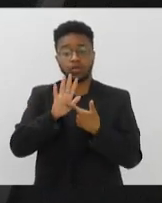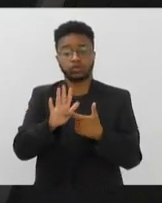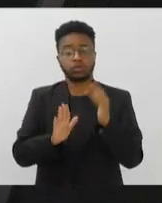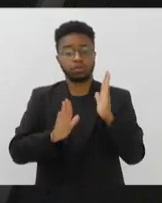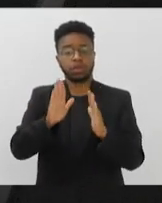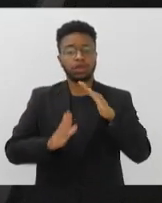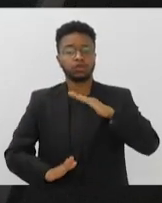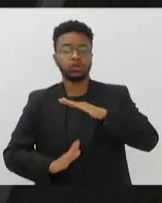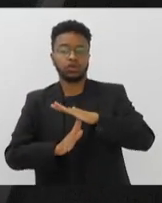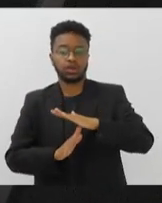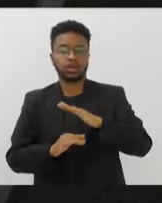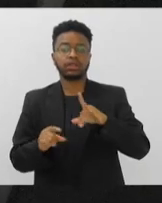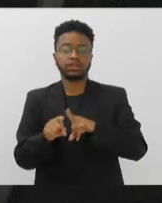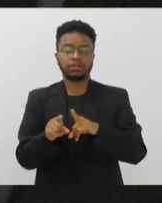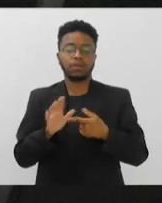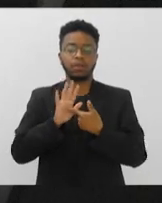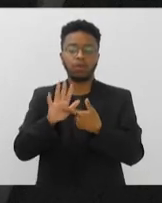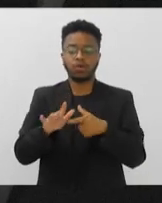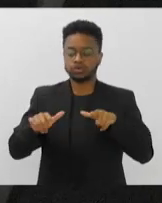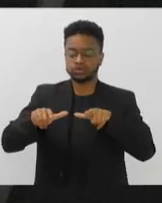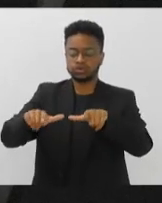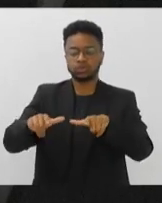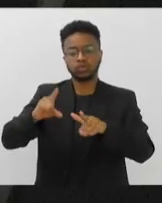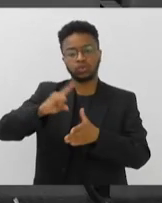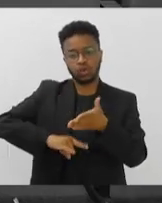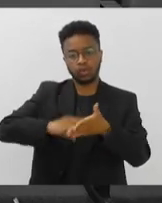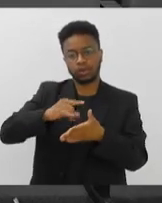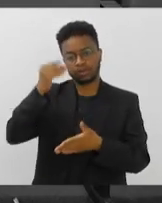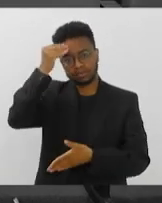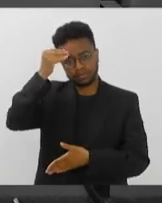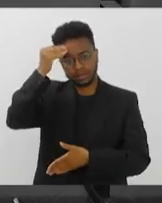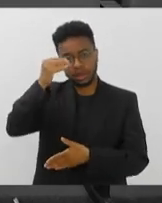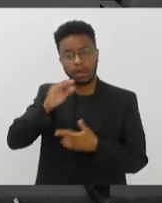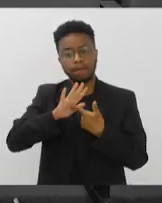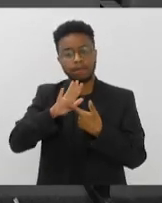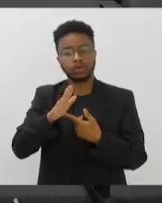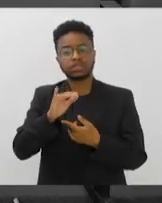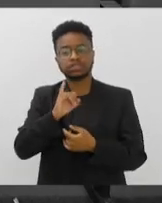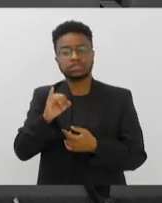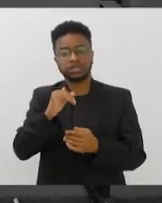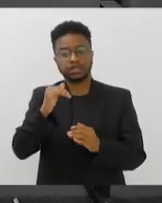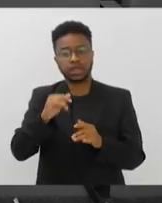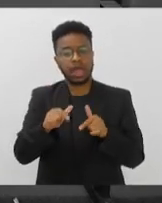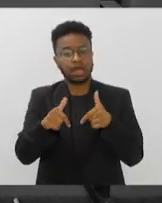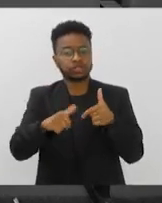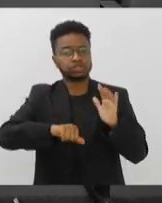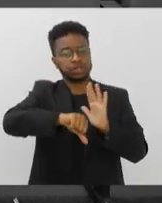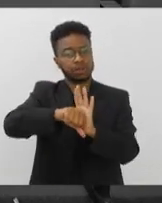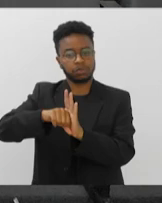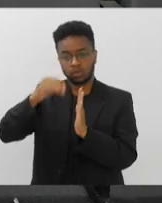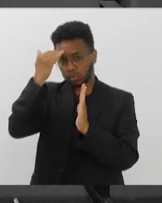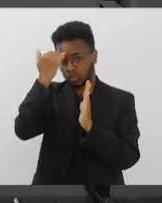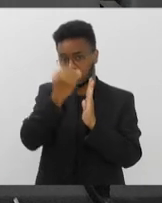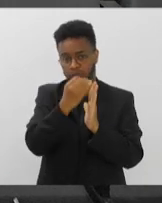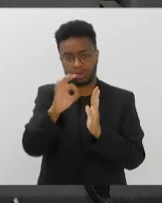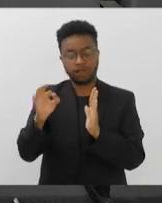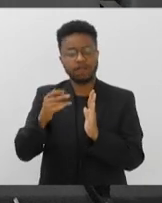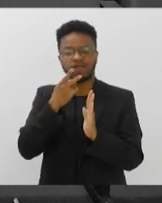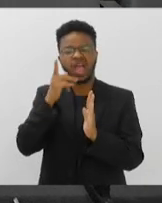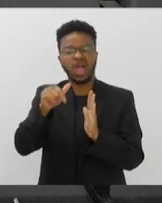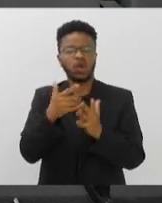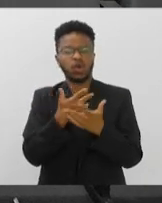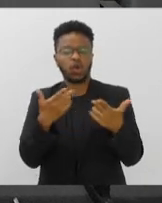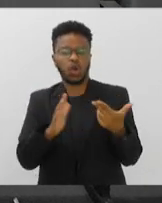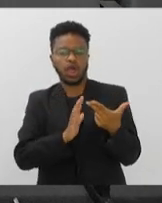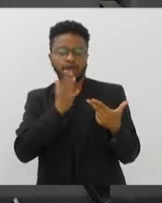vem o laudo psiquiatra no Pria sobre pena de cometimentos crime de desobediência Olha que ditadura coisa horrível gente